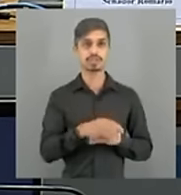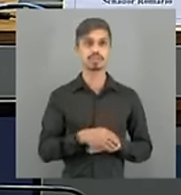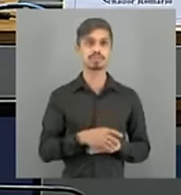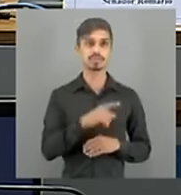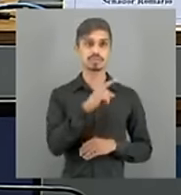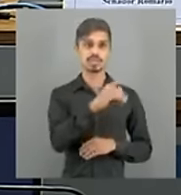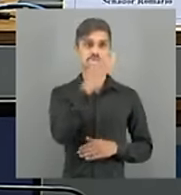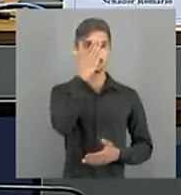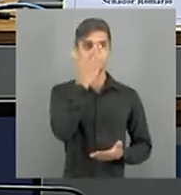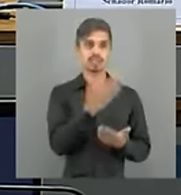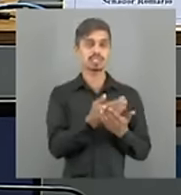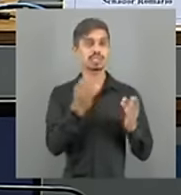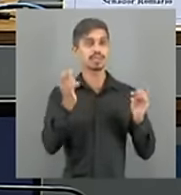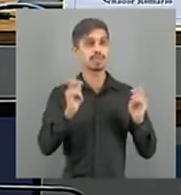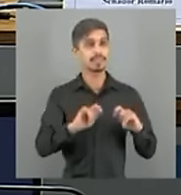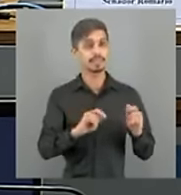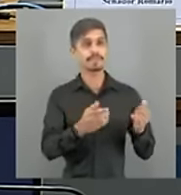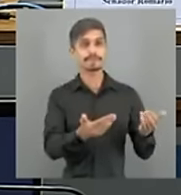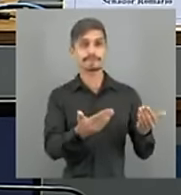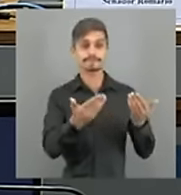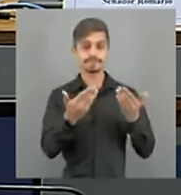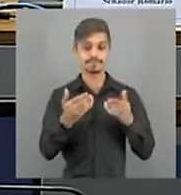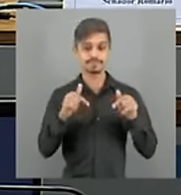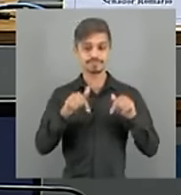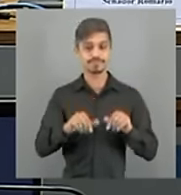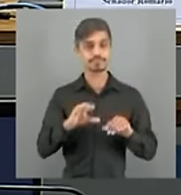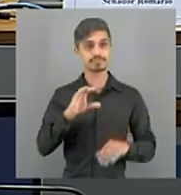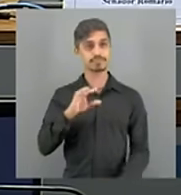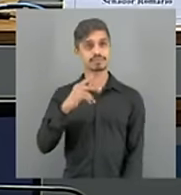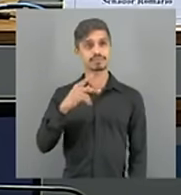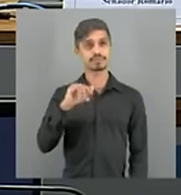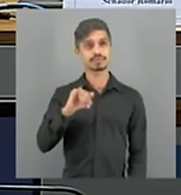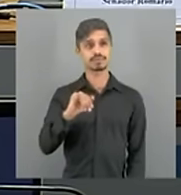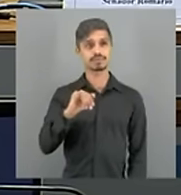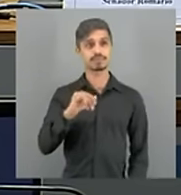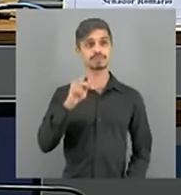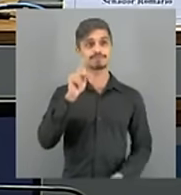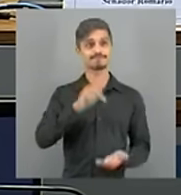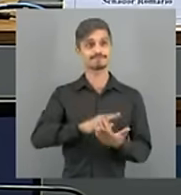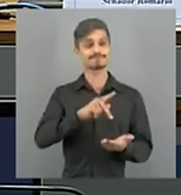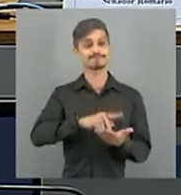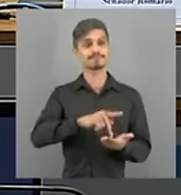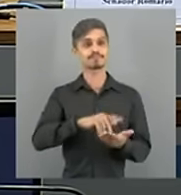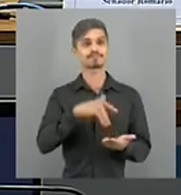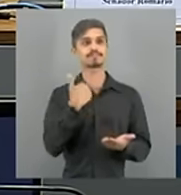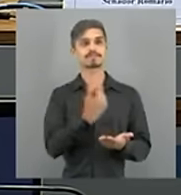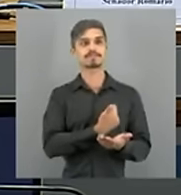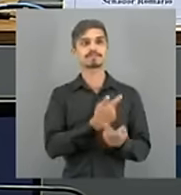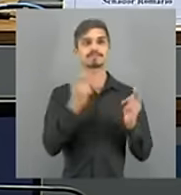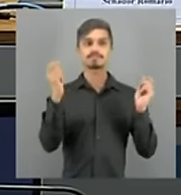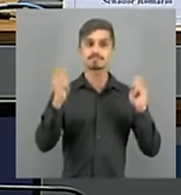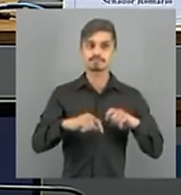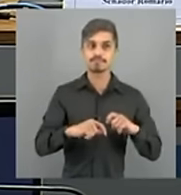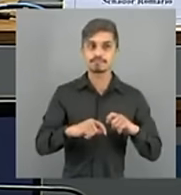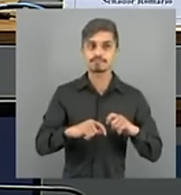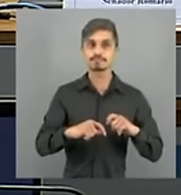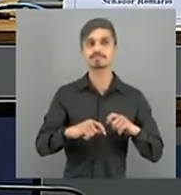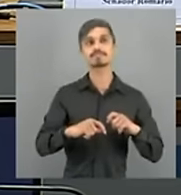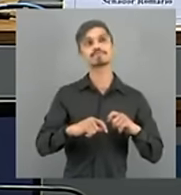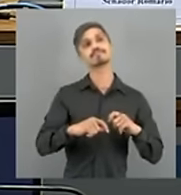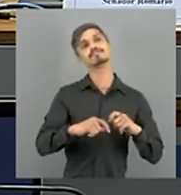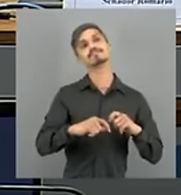que pode trazer aqui para essa CPI verdades para que a gente possa definitivamente